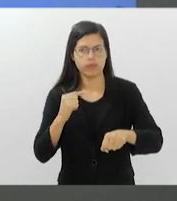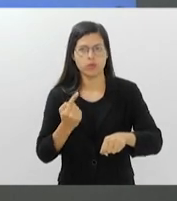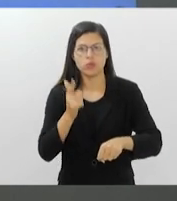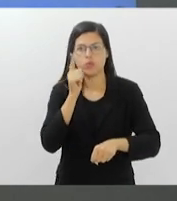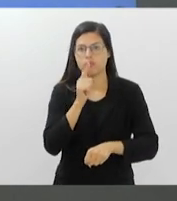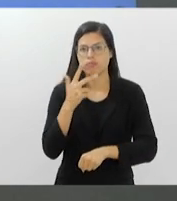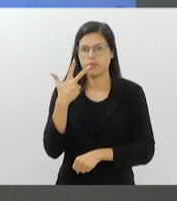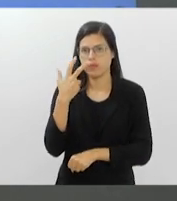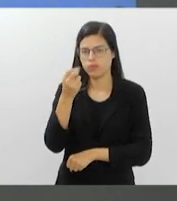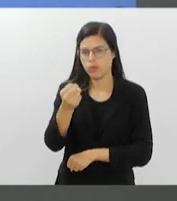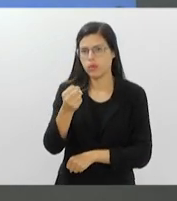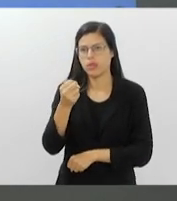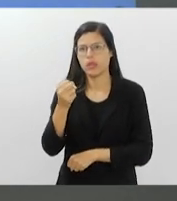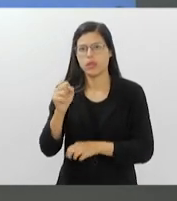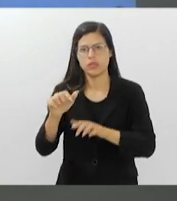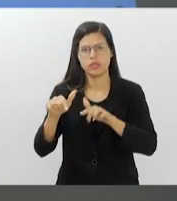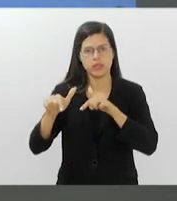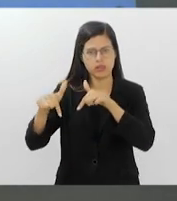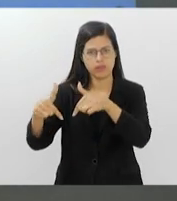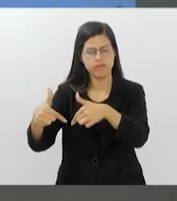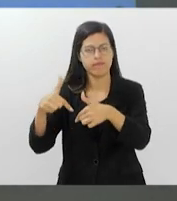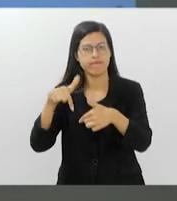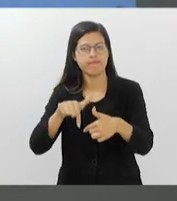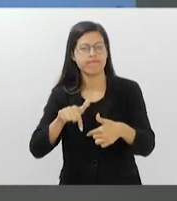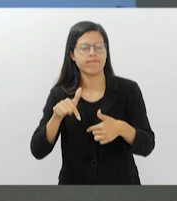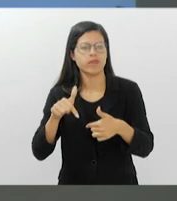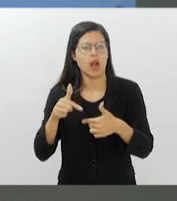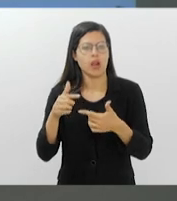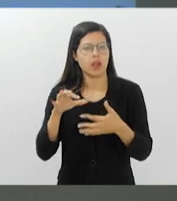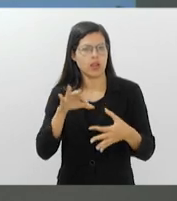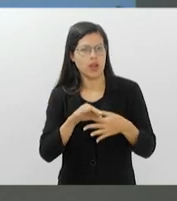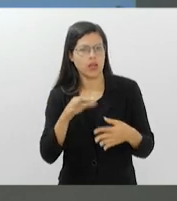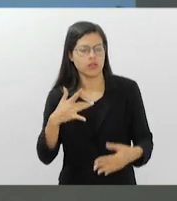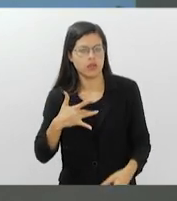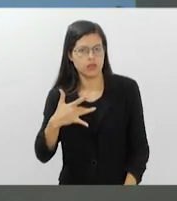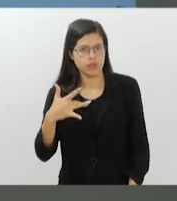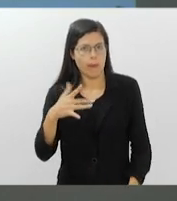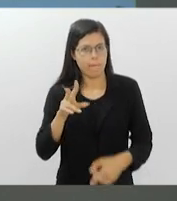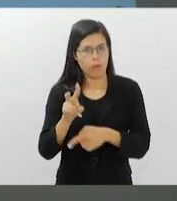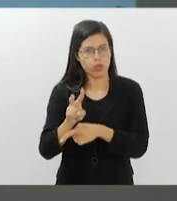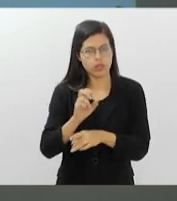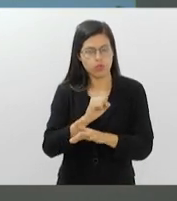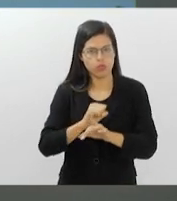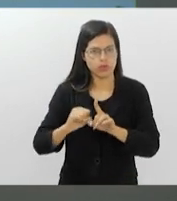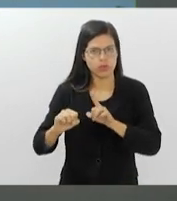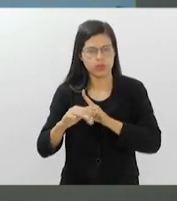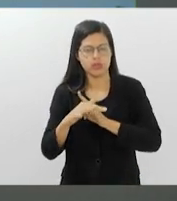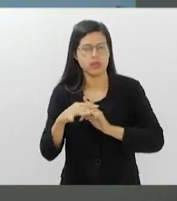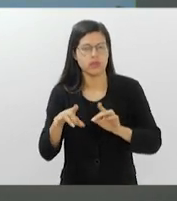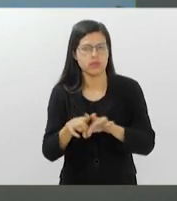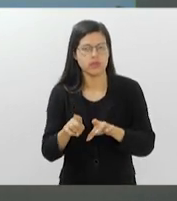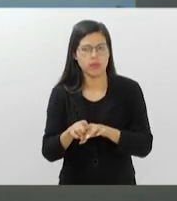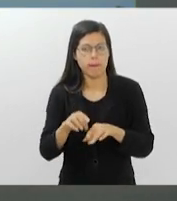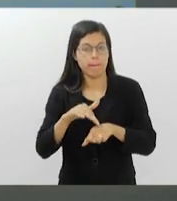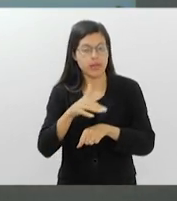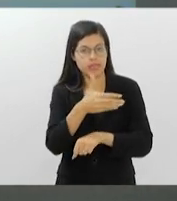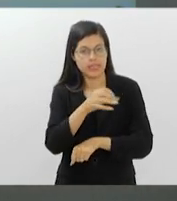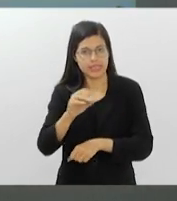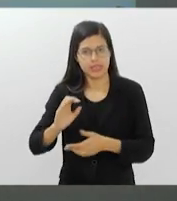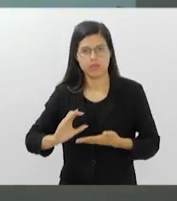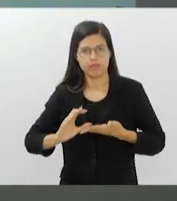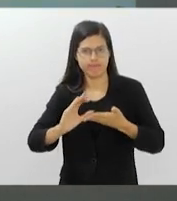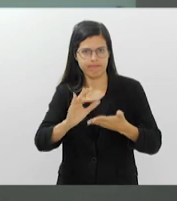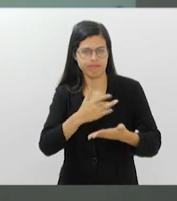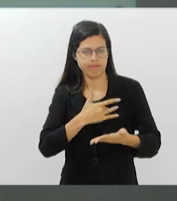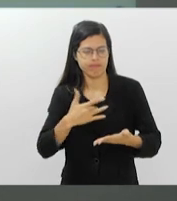fortalecer os ativistas com relação à tuberculose à proteção social fortalecer mais de 100 Conselheiros de saúde para falar